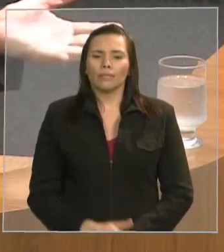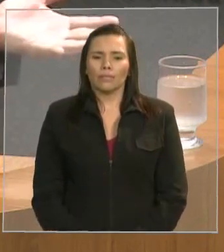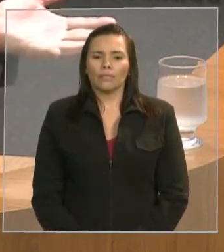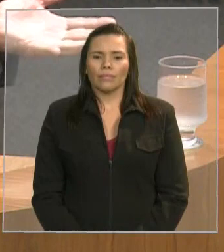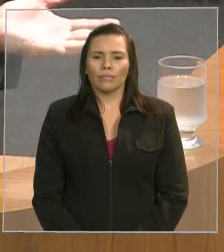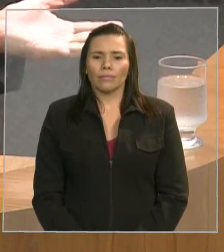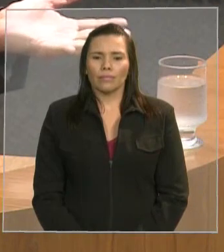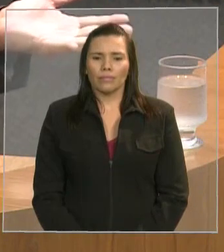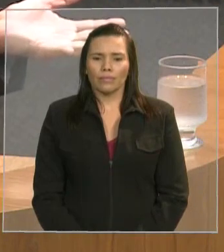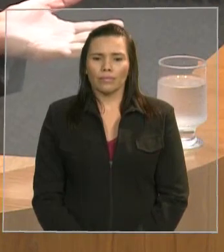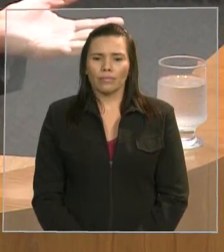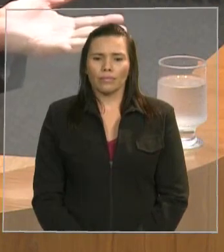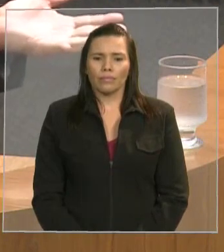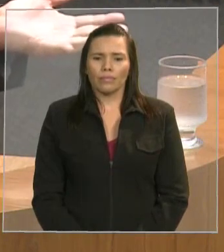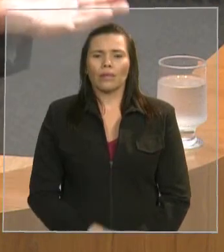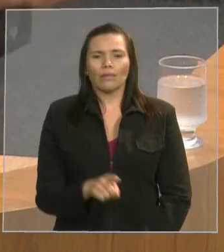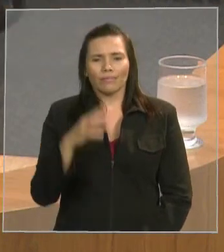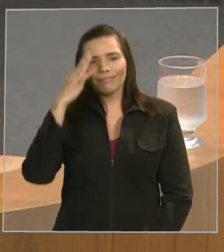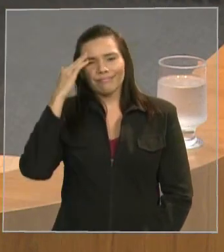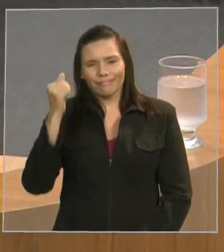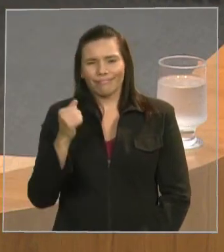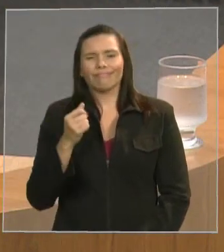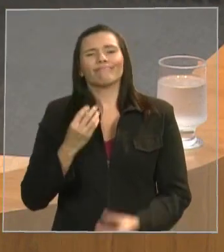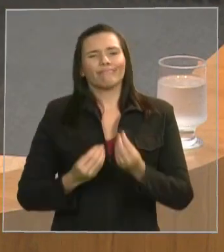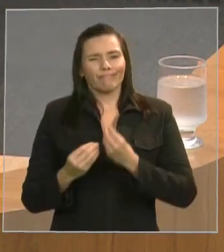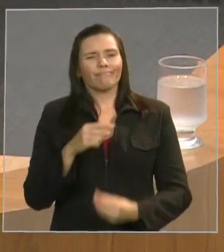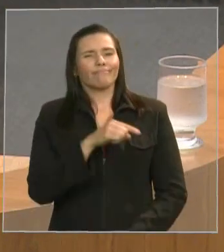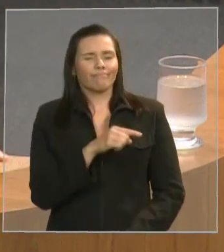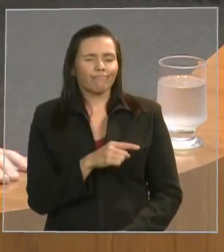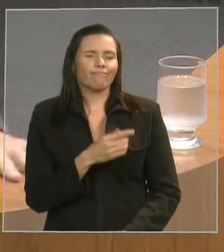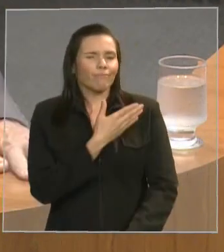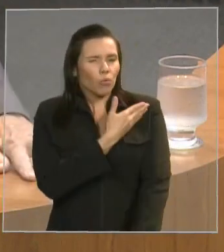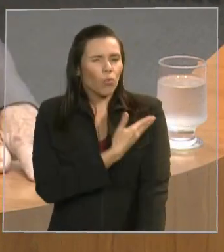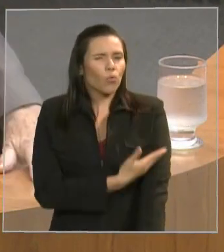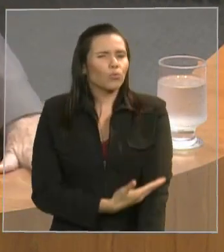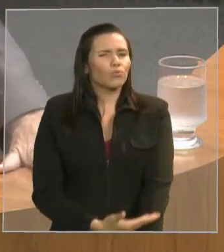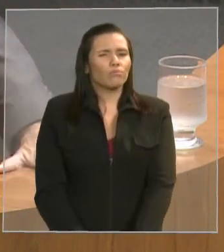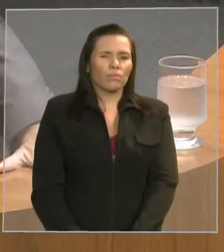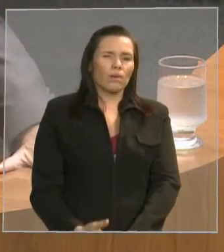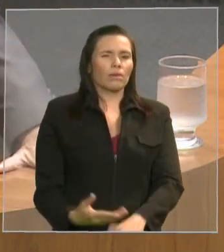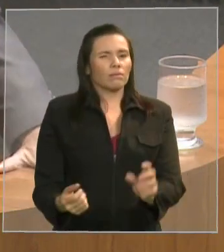a sua maneira de agir. Eu conheci ele sempre fazendo política